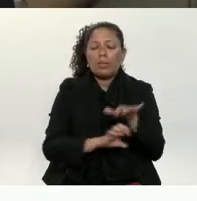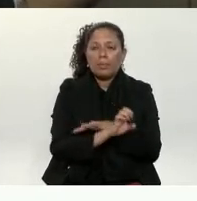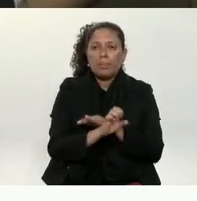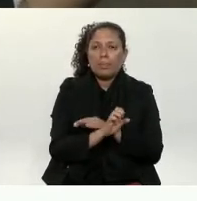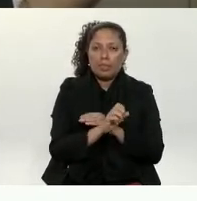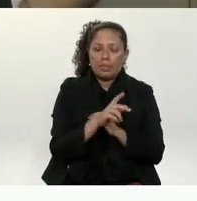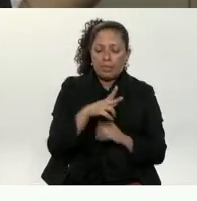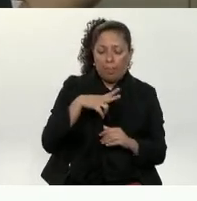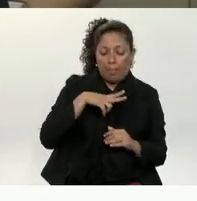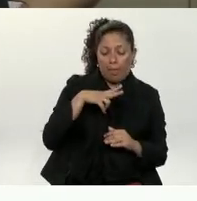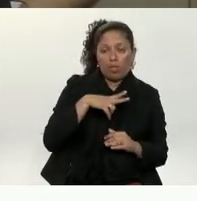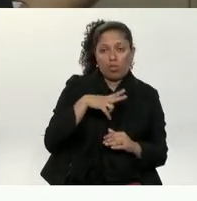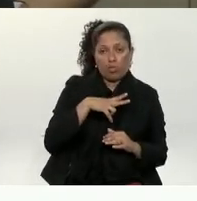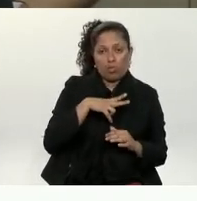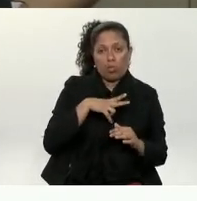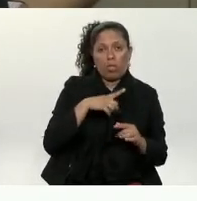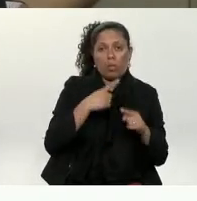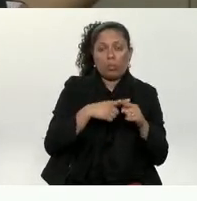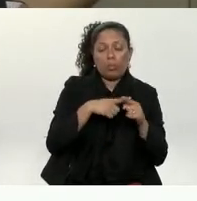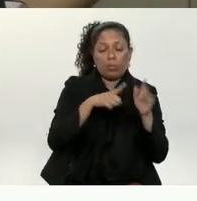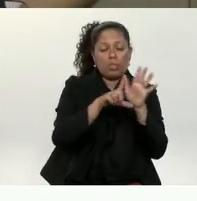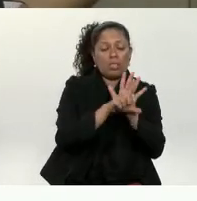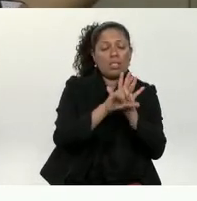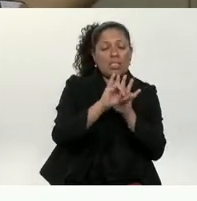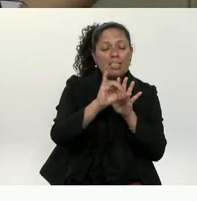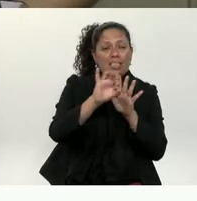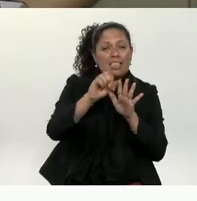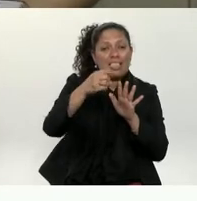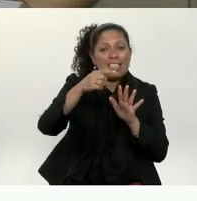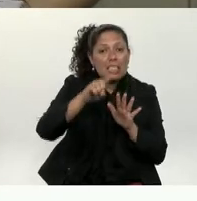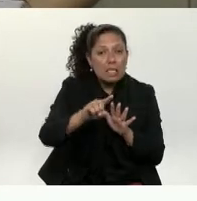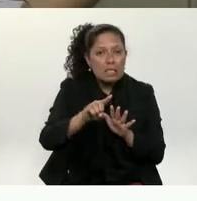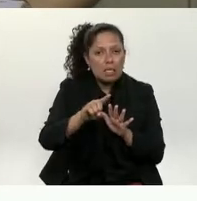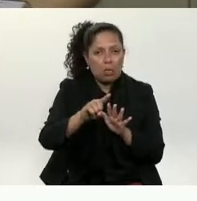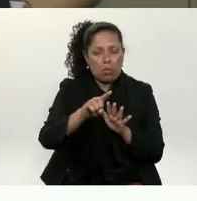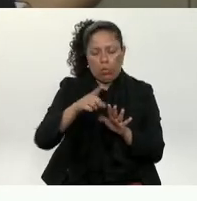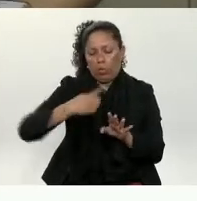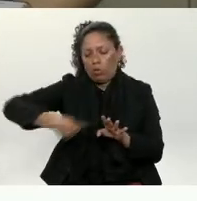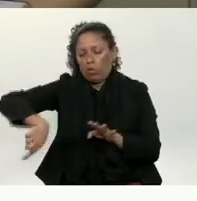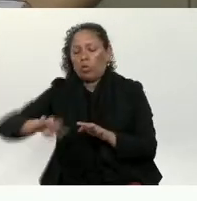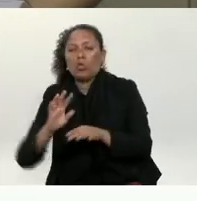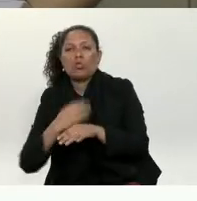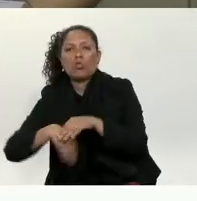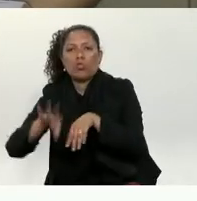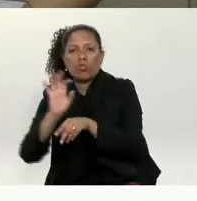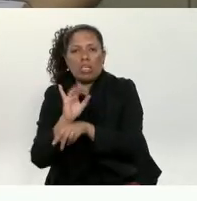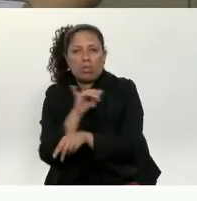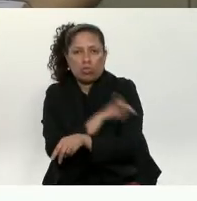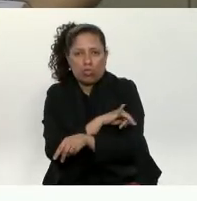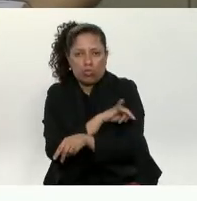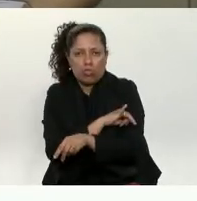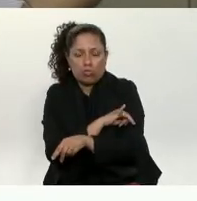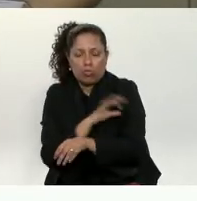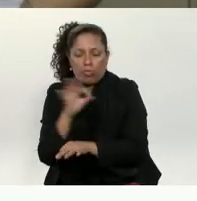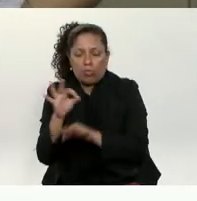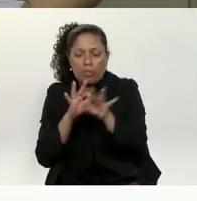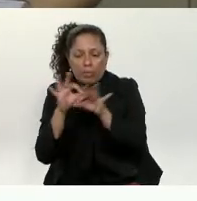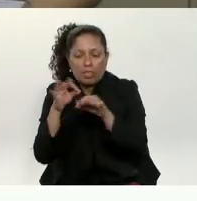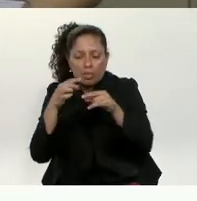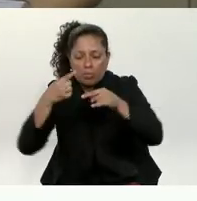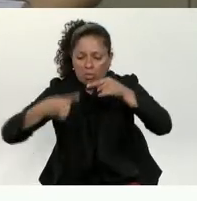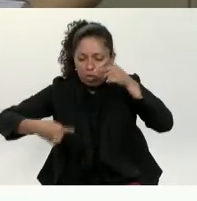e continuamente sobre a política pública de investimentos a serem realizados. Uma vez definida a política pública de investimentos,